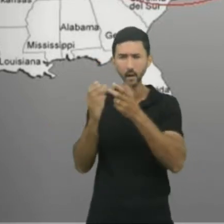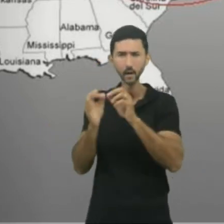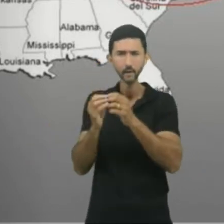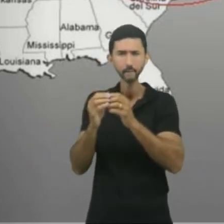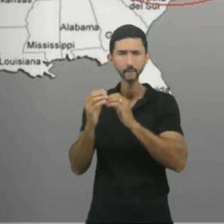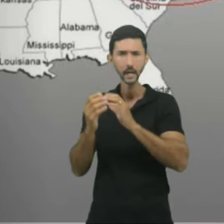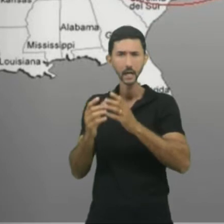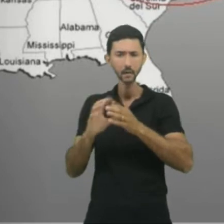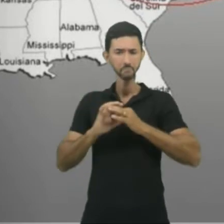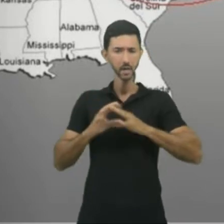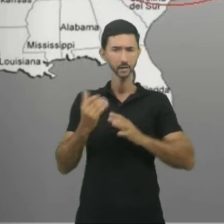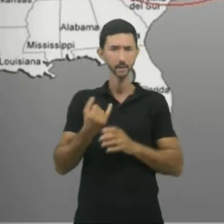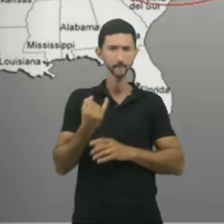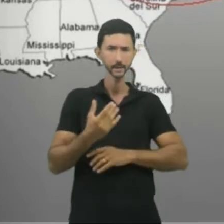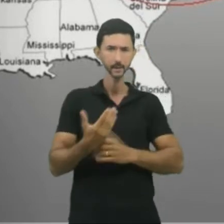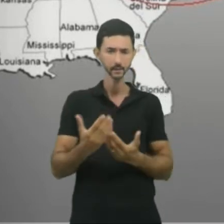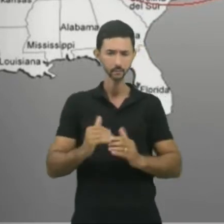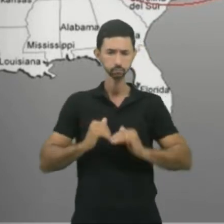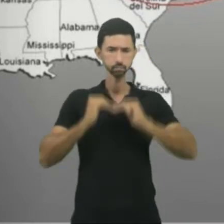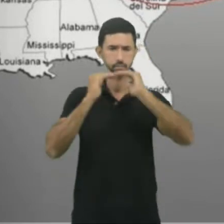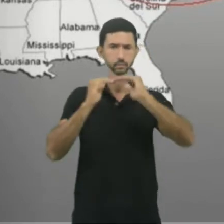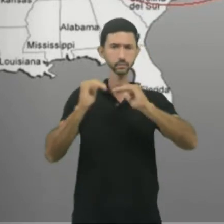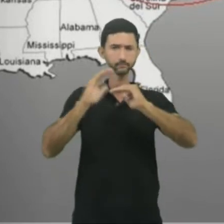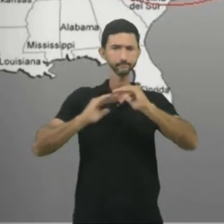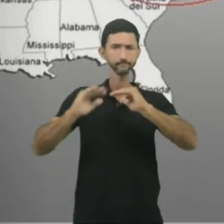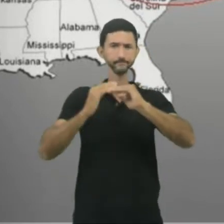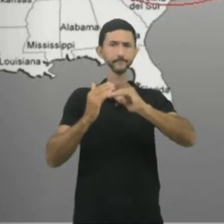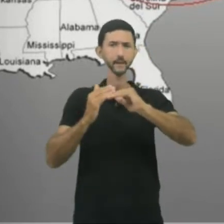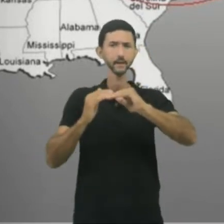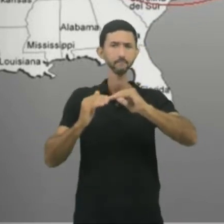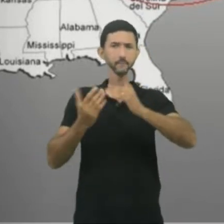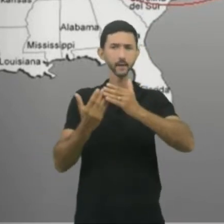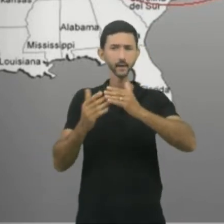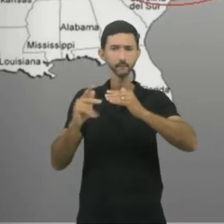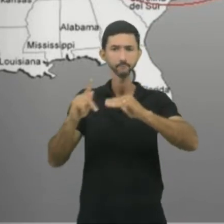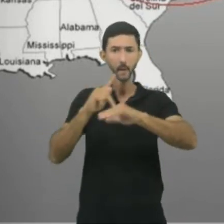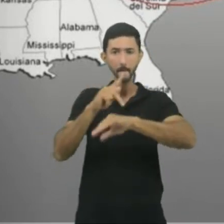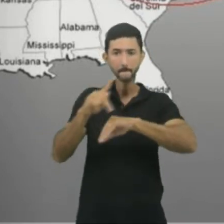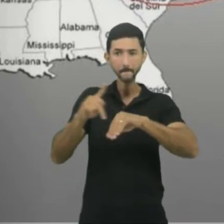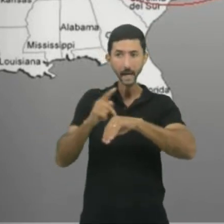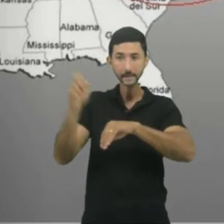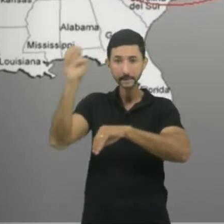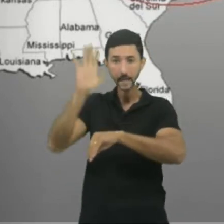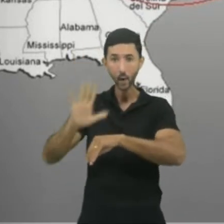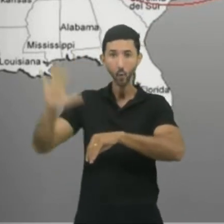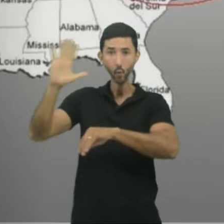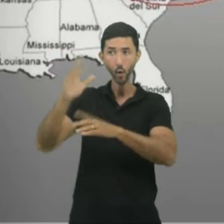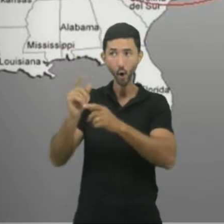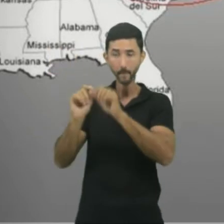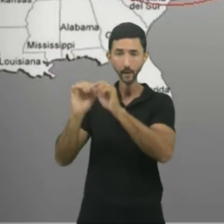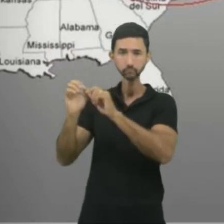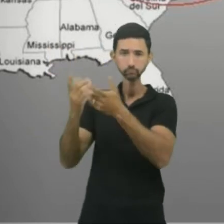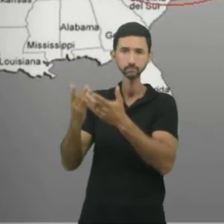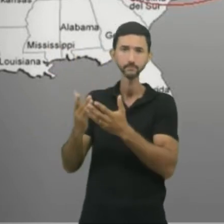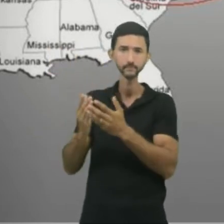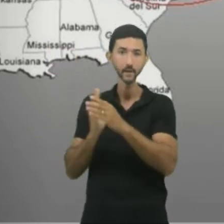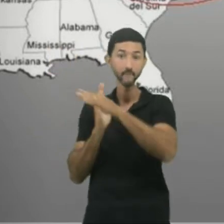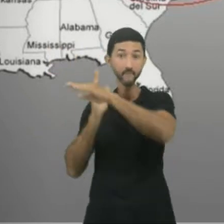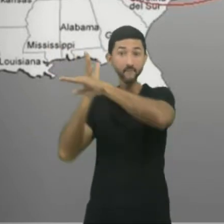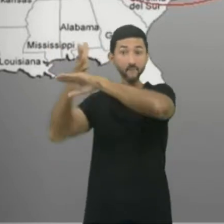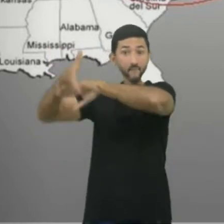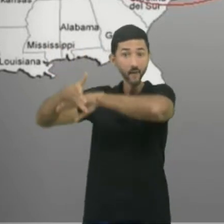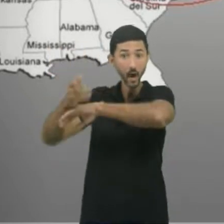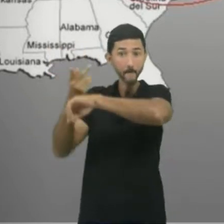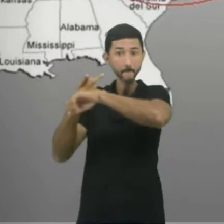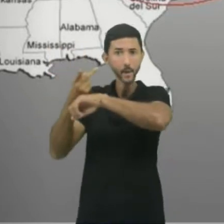independência, uma autonomia frente aos países europeus e vai buscar os recursos